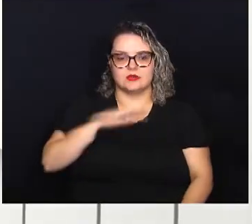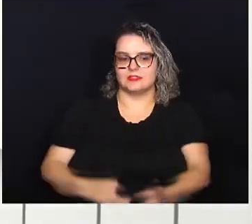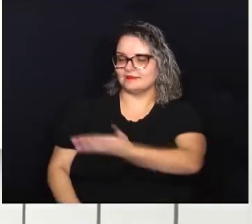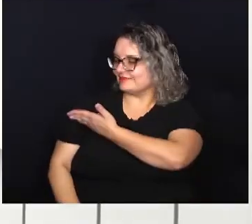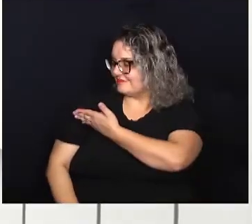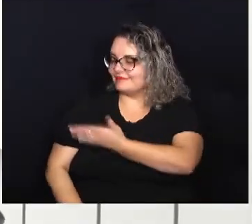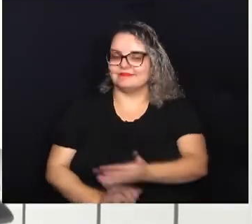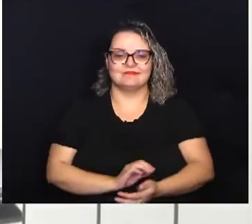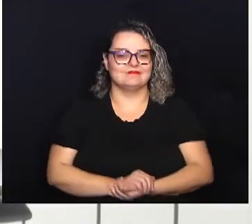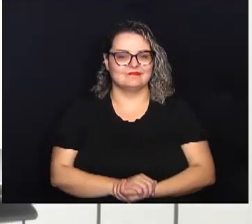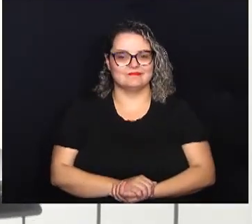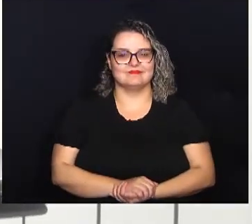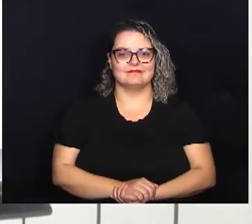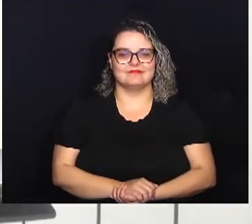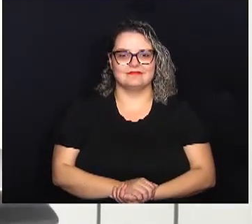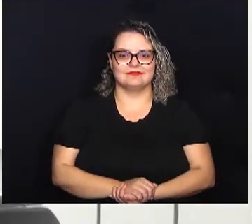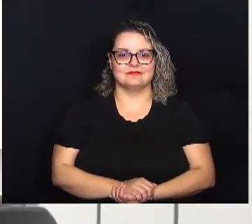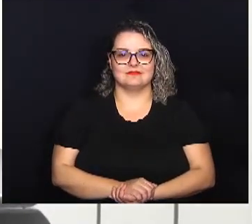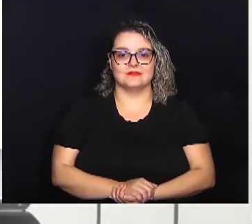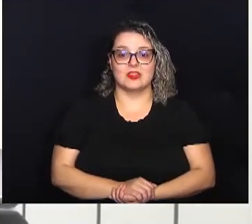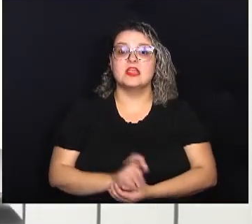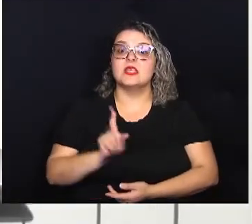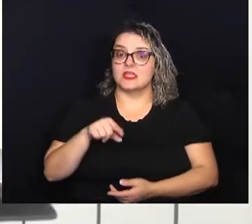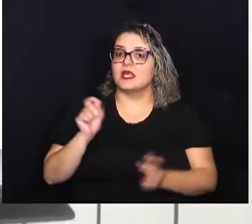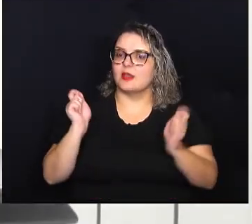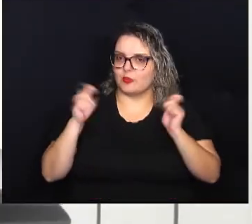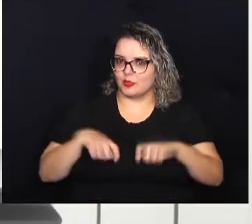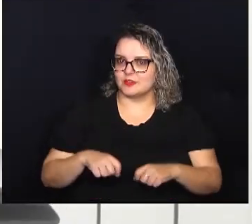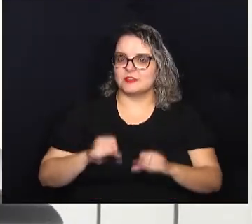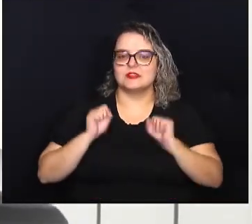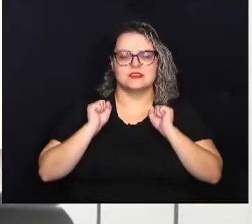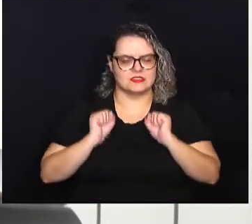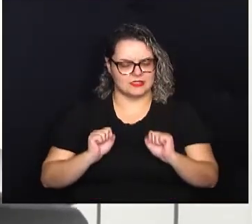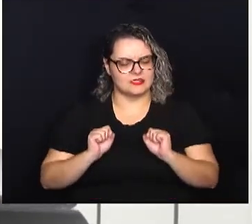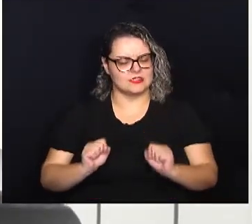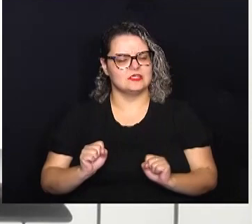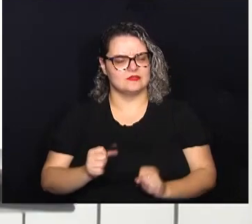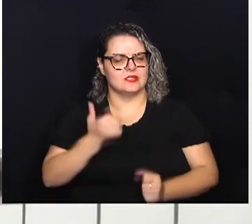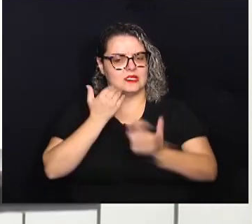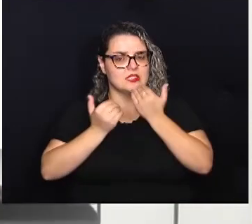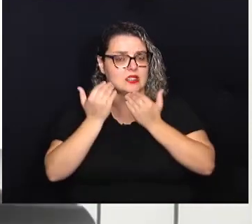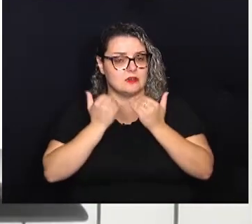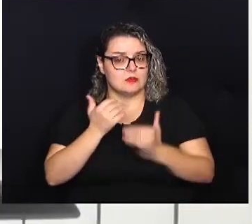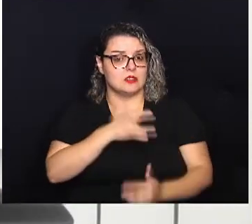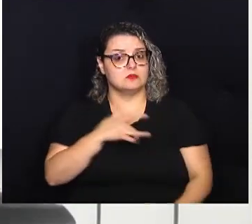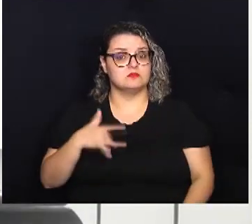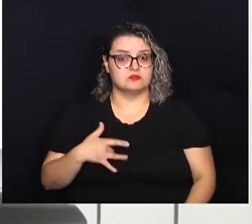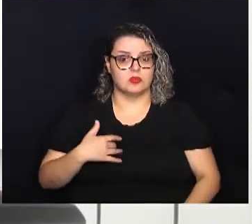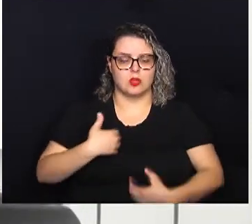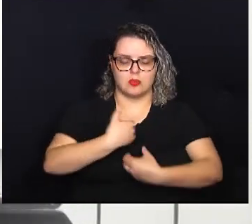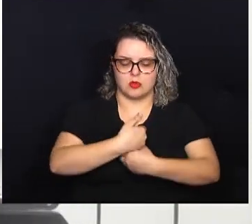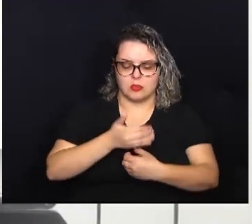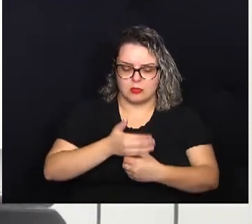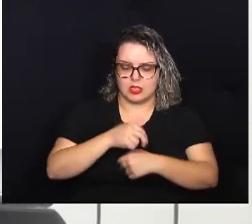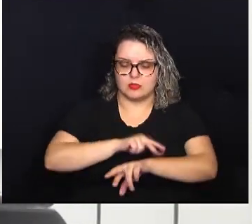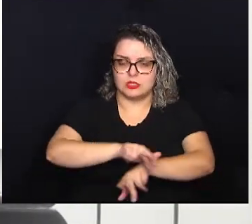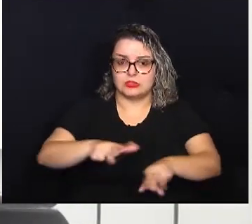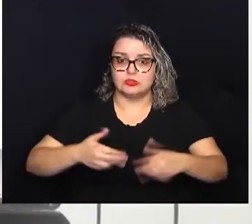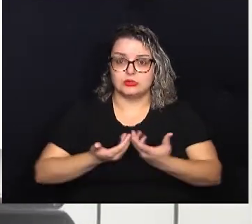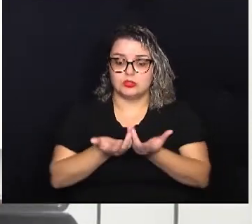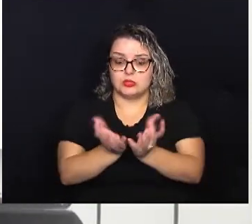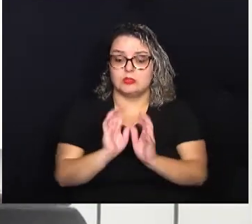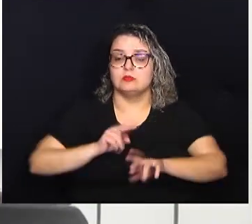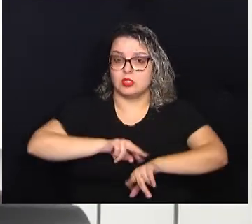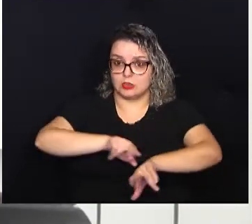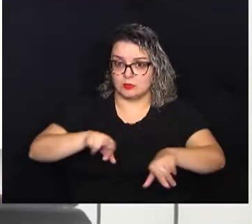e é possível fazer comidas saudáveis deliciosas com verdura e legumes nossa equipe vai mostrar para